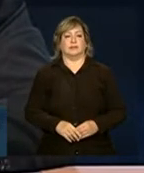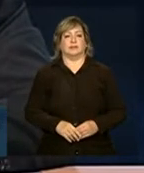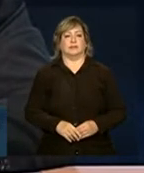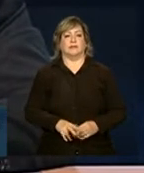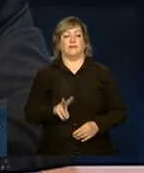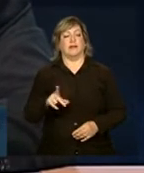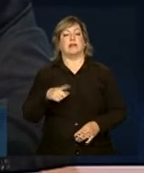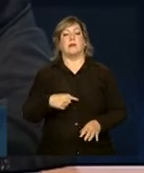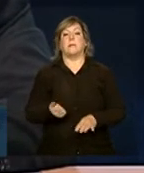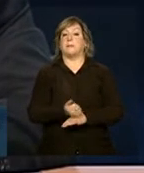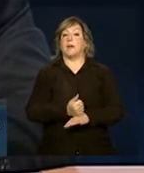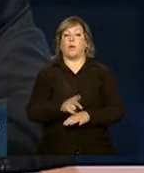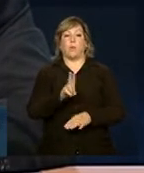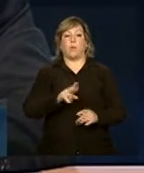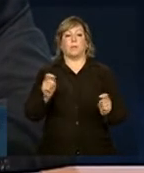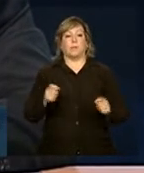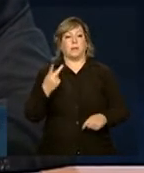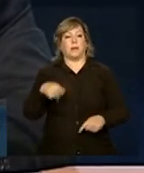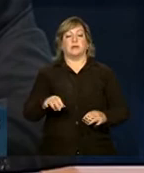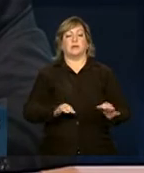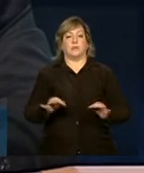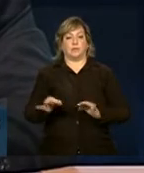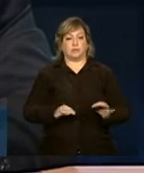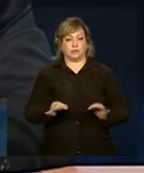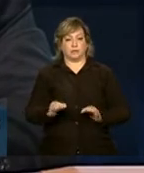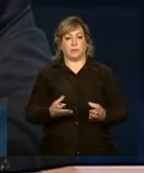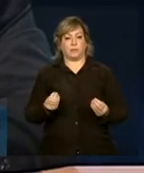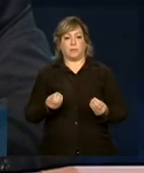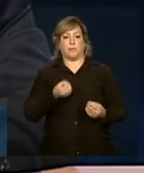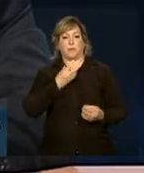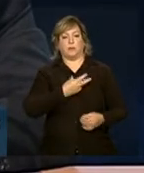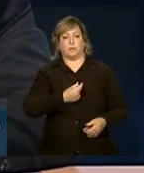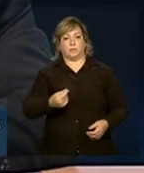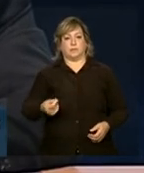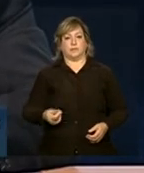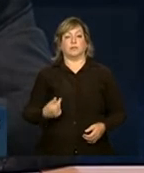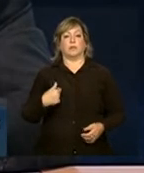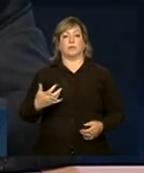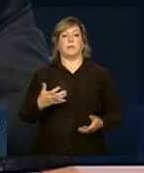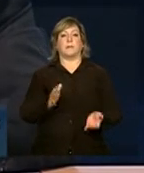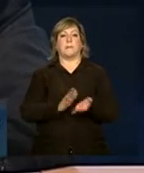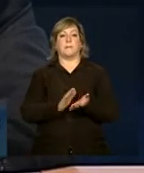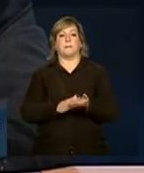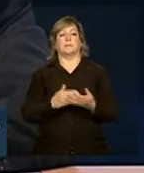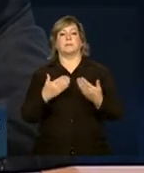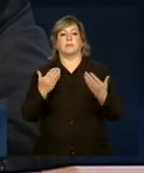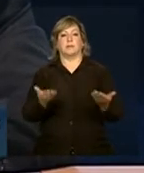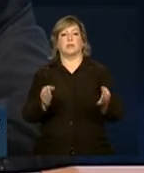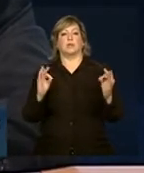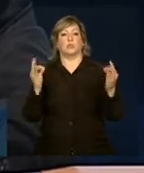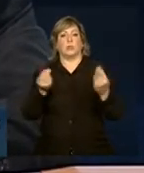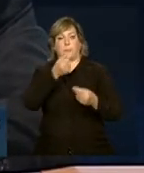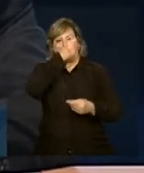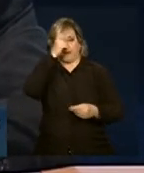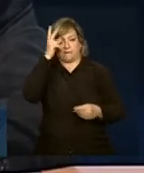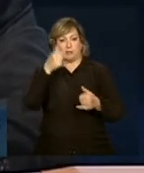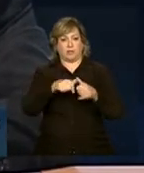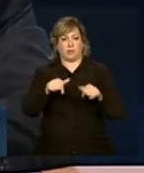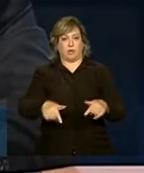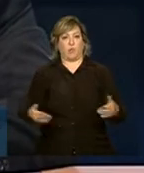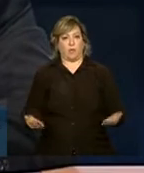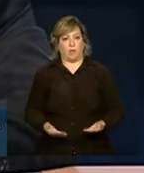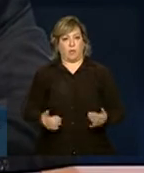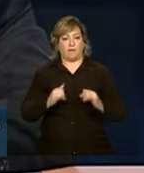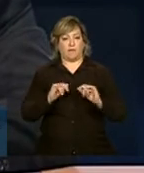ter o melhor uso possível para esses projetos e serão muito sustentáveis quero parabenizar todos os prefeitos aqui